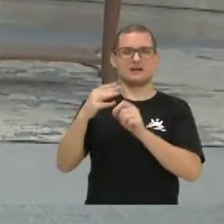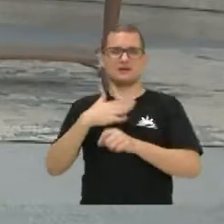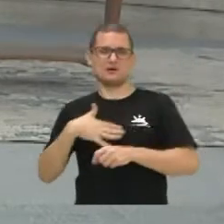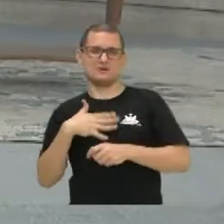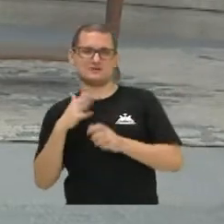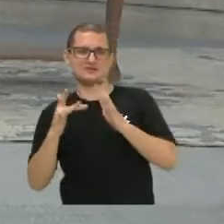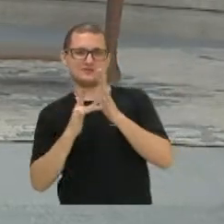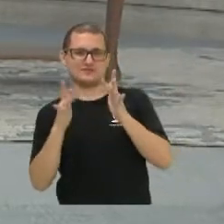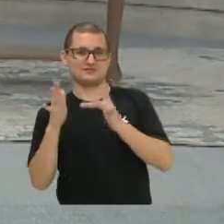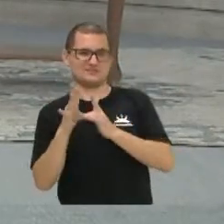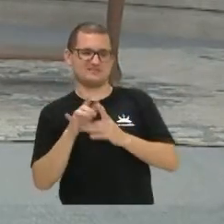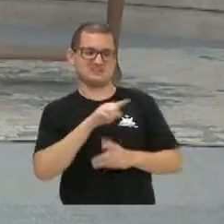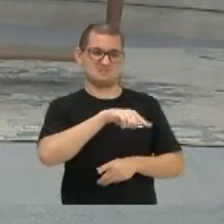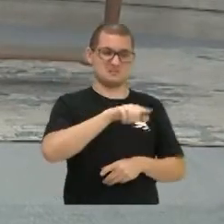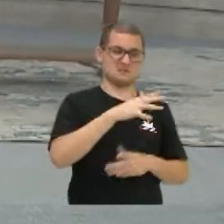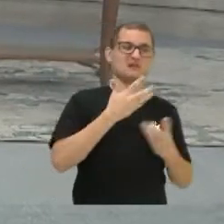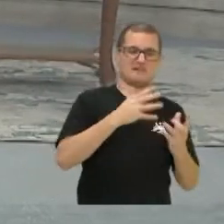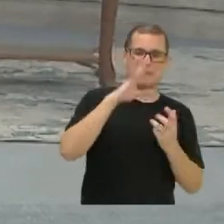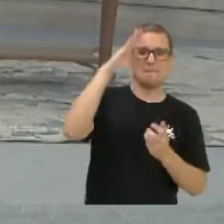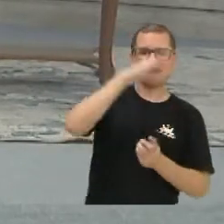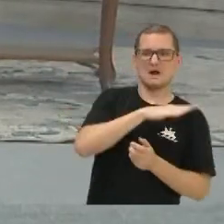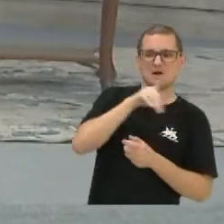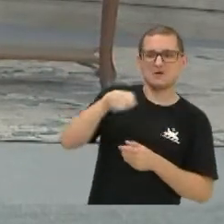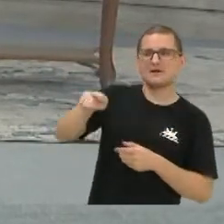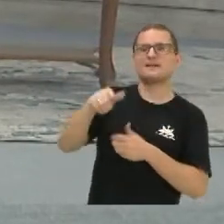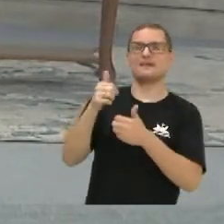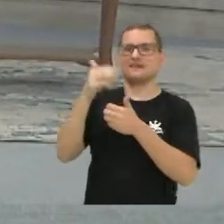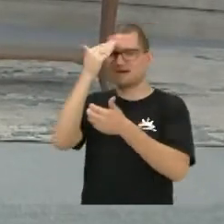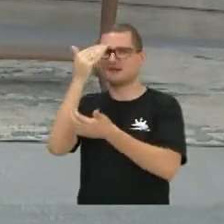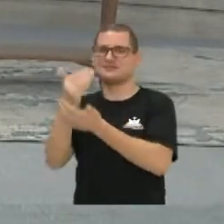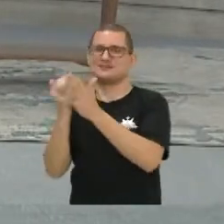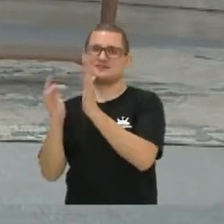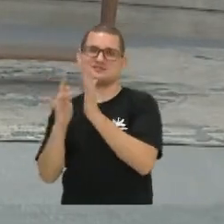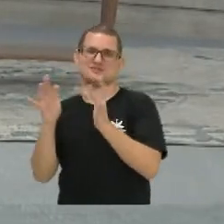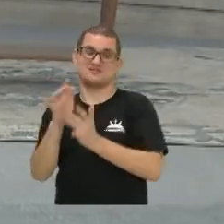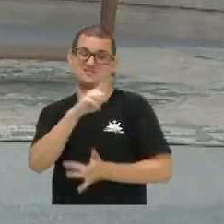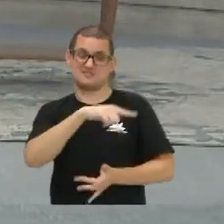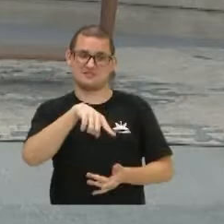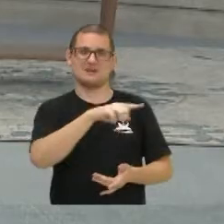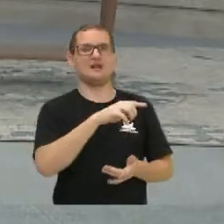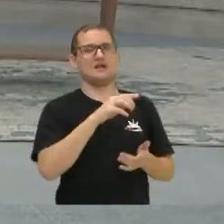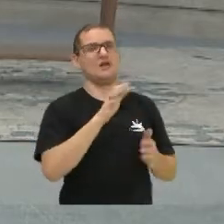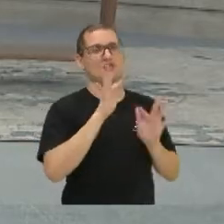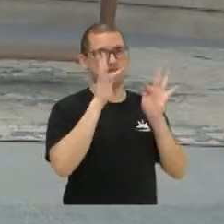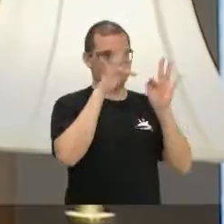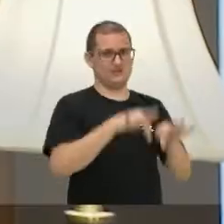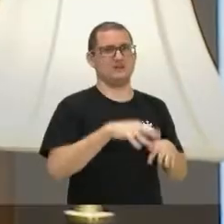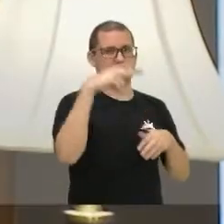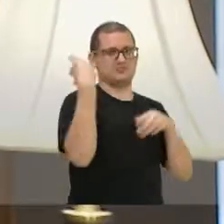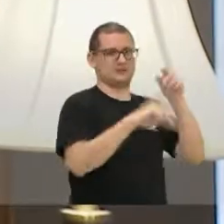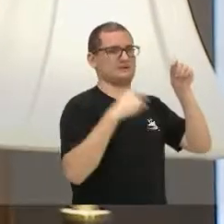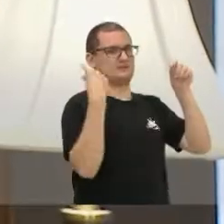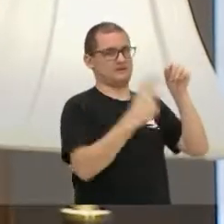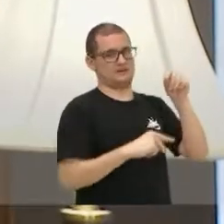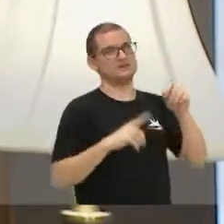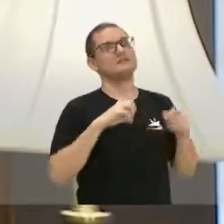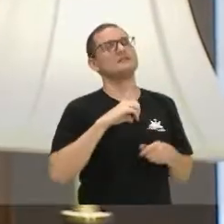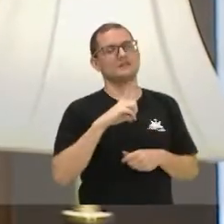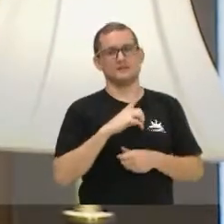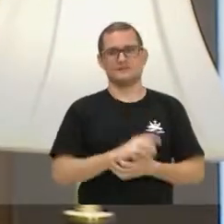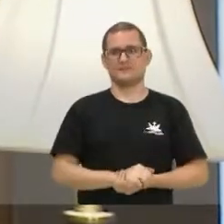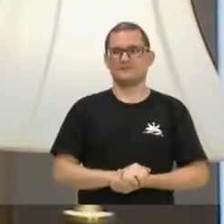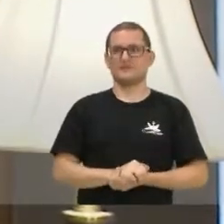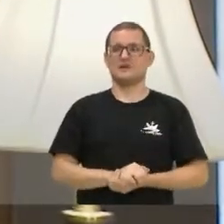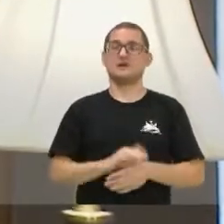o e então o vidente a voz do céu que ele ouvira então lhe